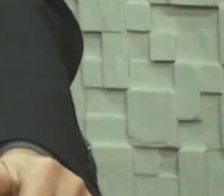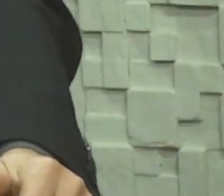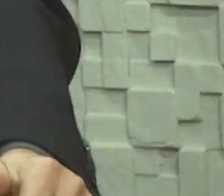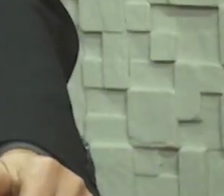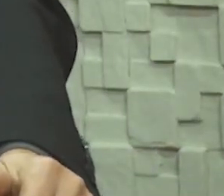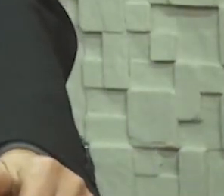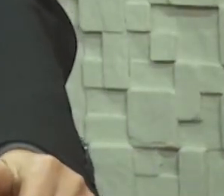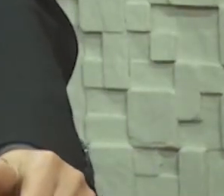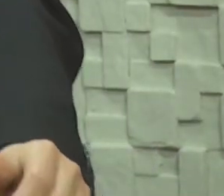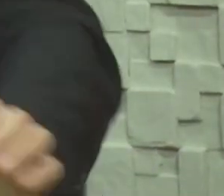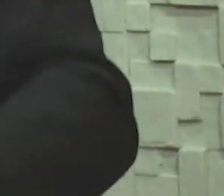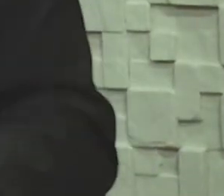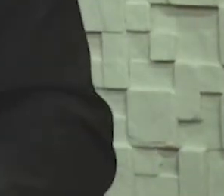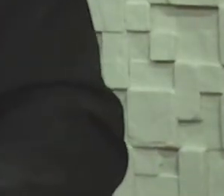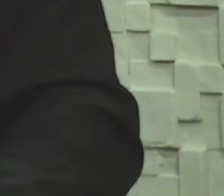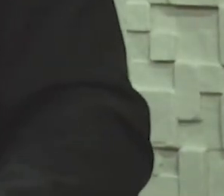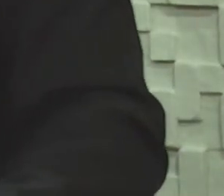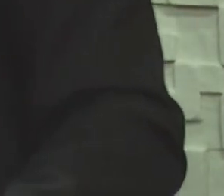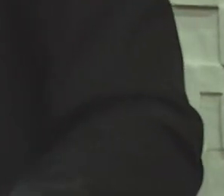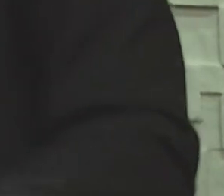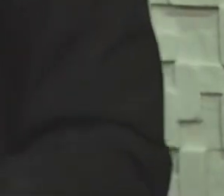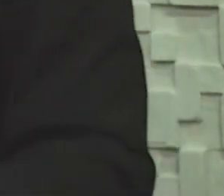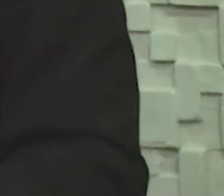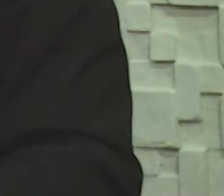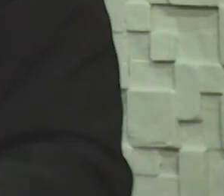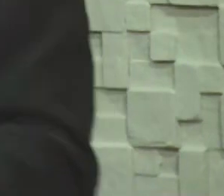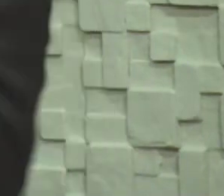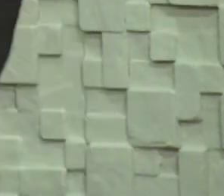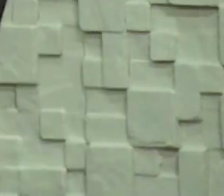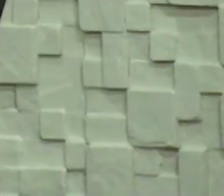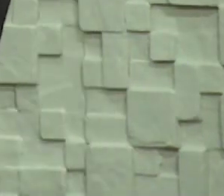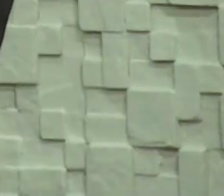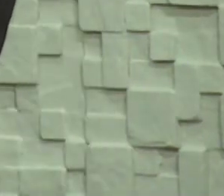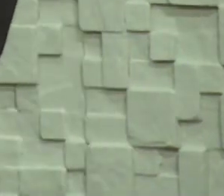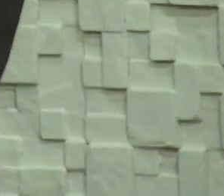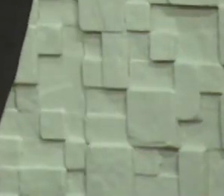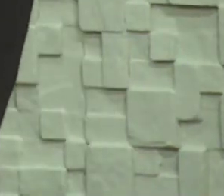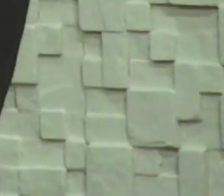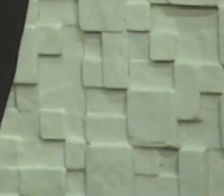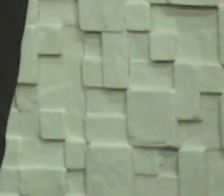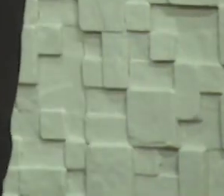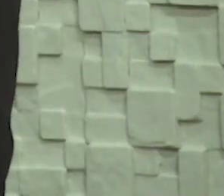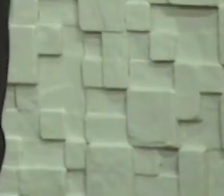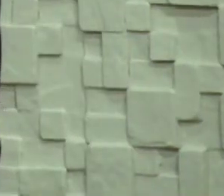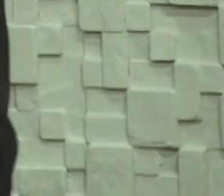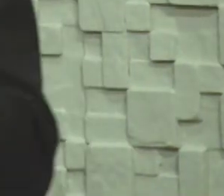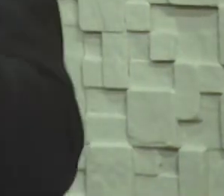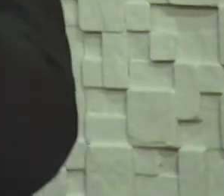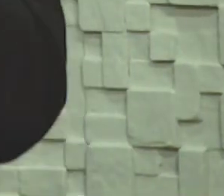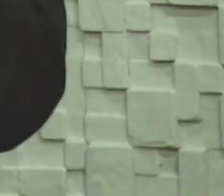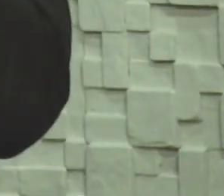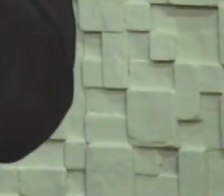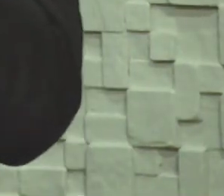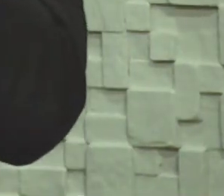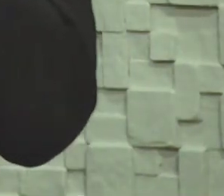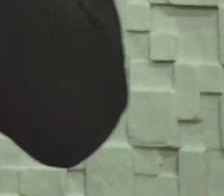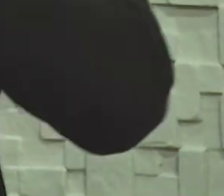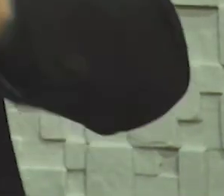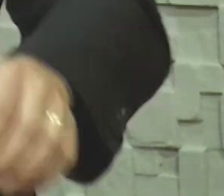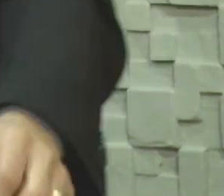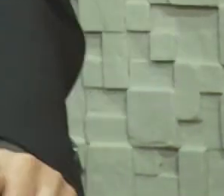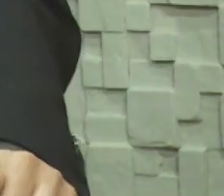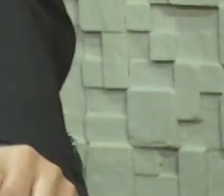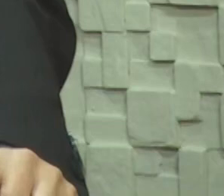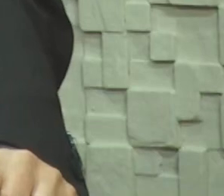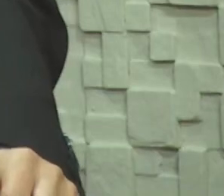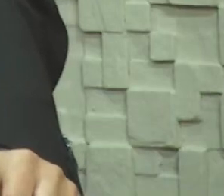Catarina essa rua na verdade ela foi ampliado o tráfego dela desde que ali no antigo Signor foi aberto